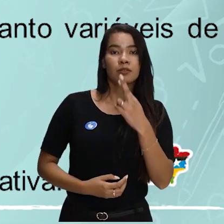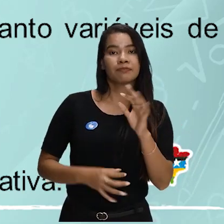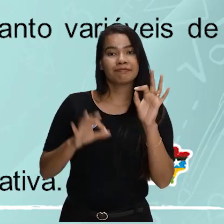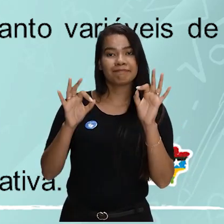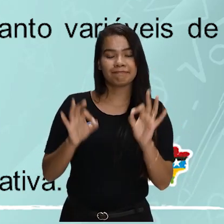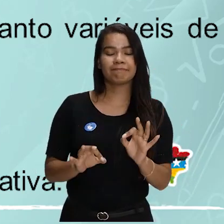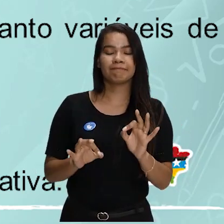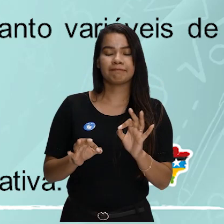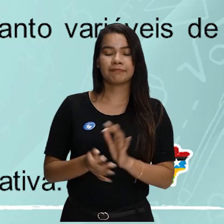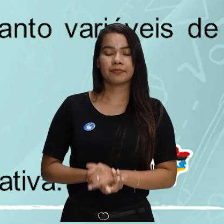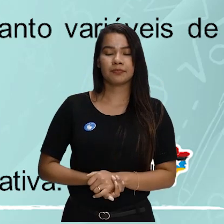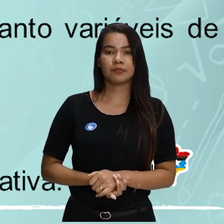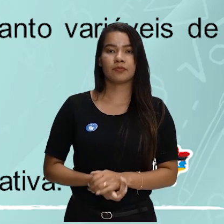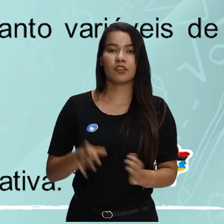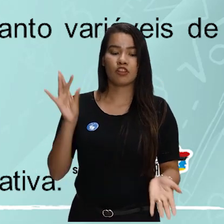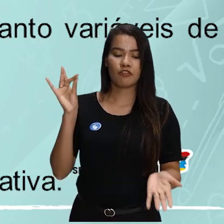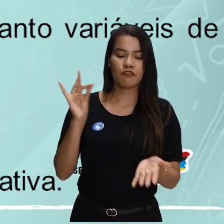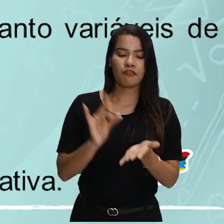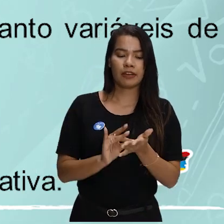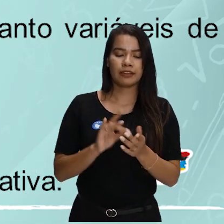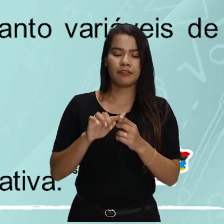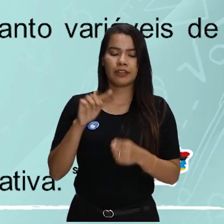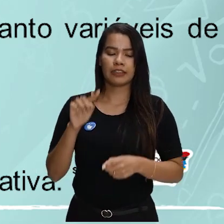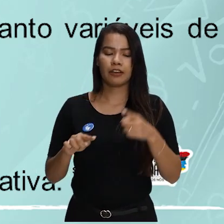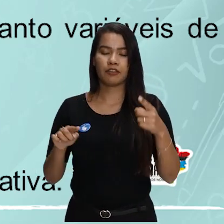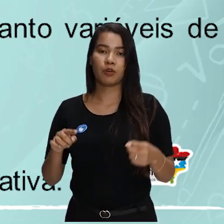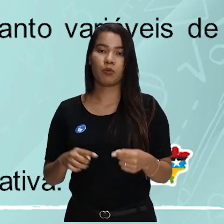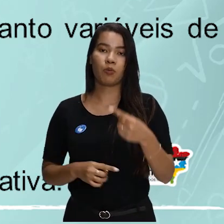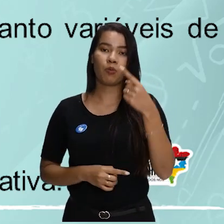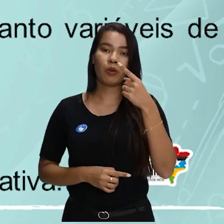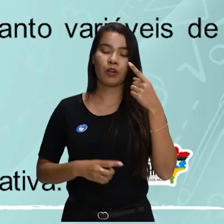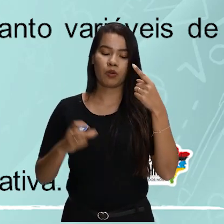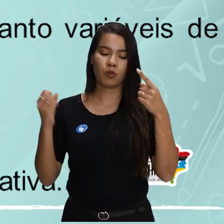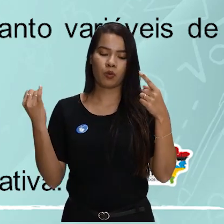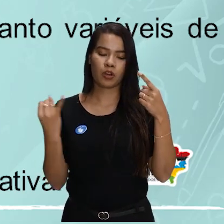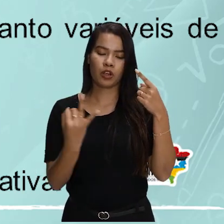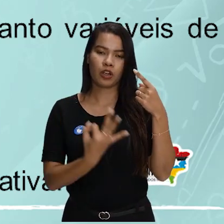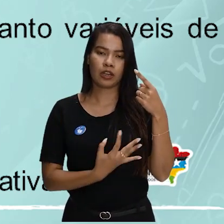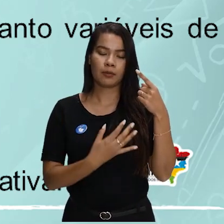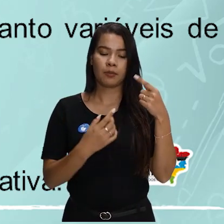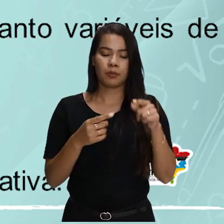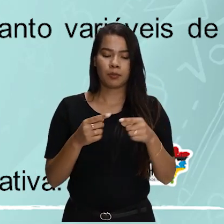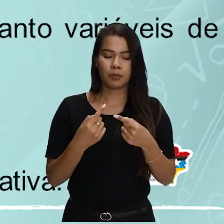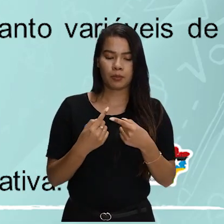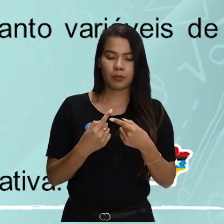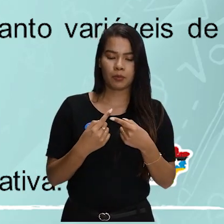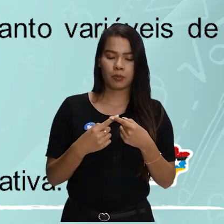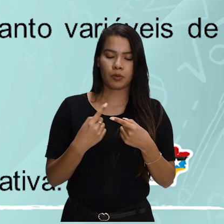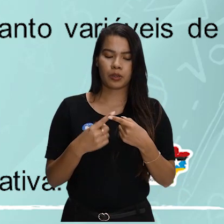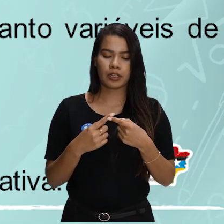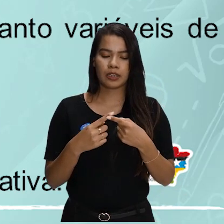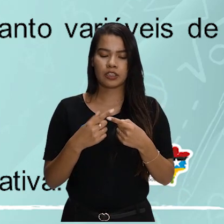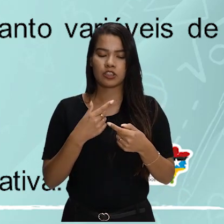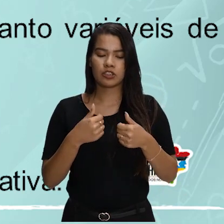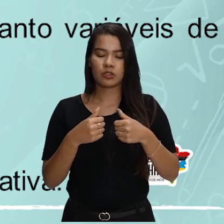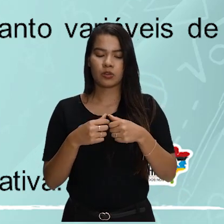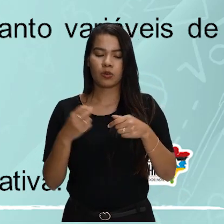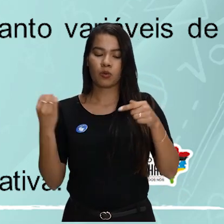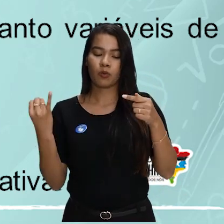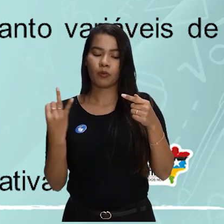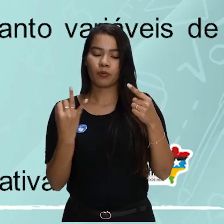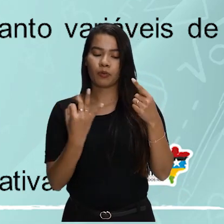de fato qualitativa, porque tem a ver com qualidade, estado civil, solteiro, casado, viúvo. E a 5 tem a ver